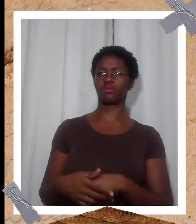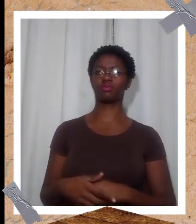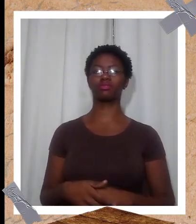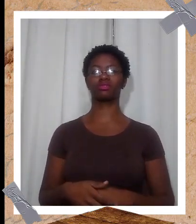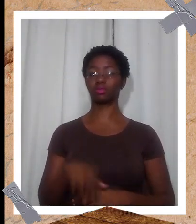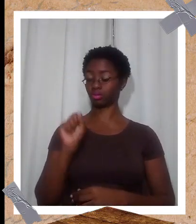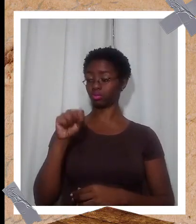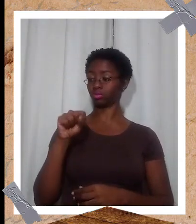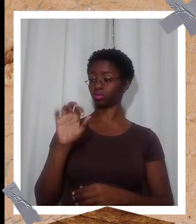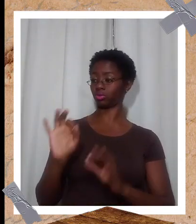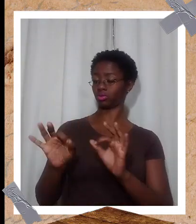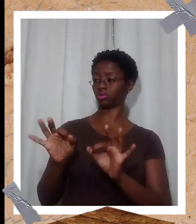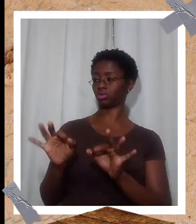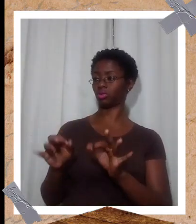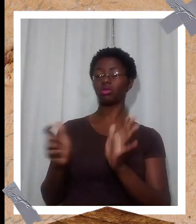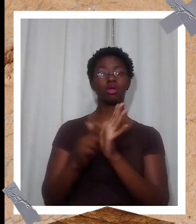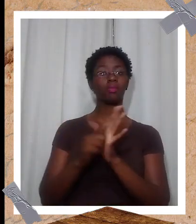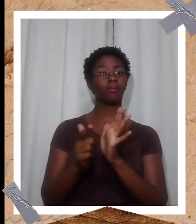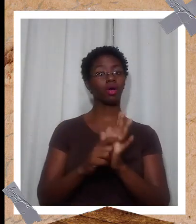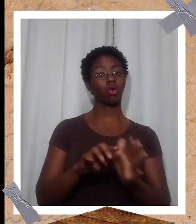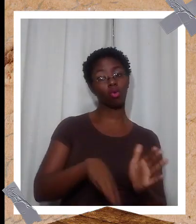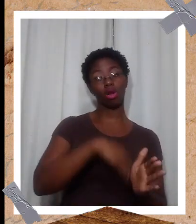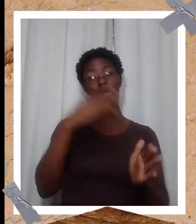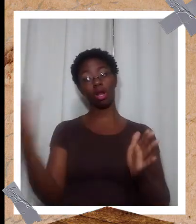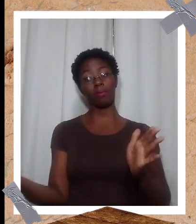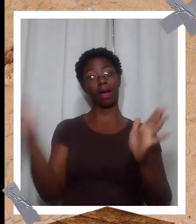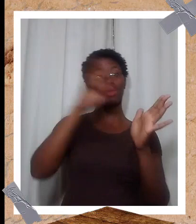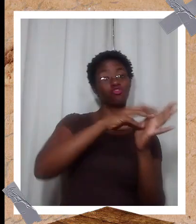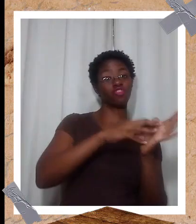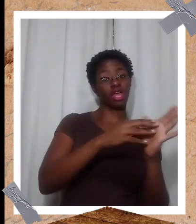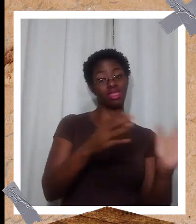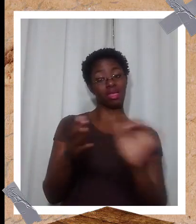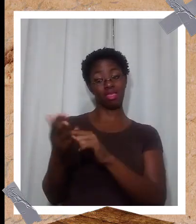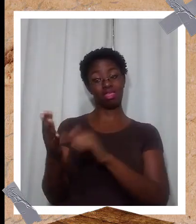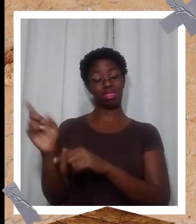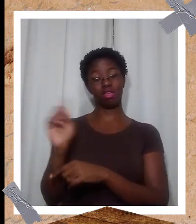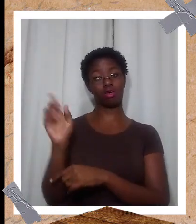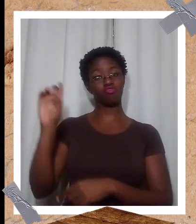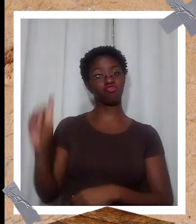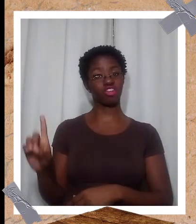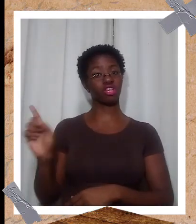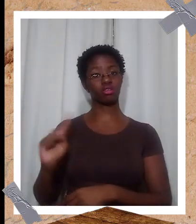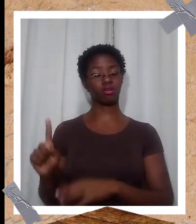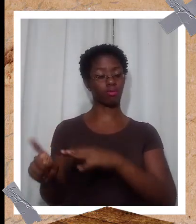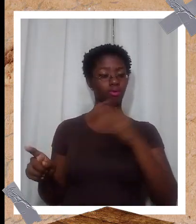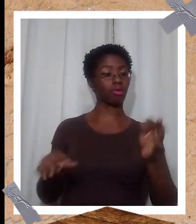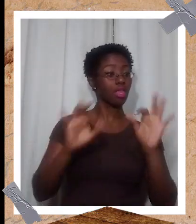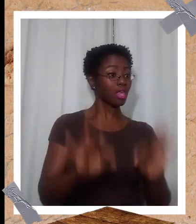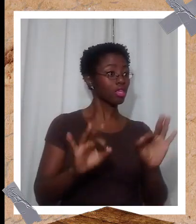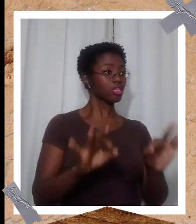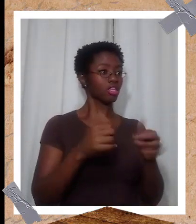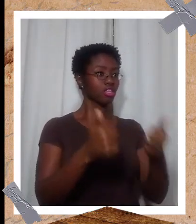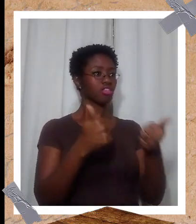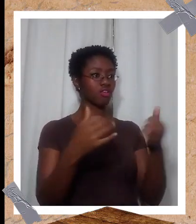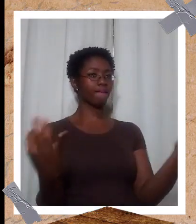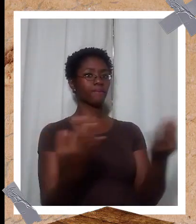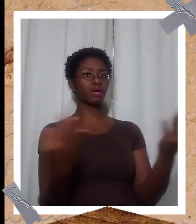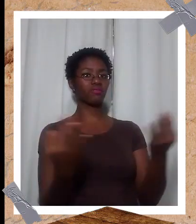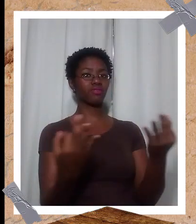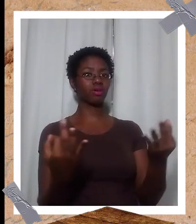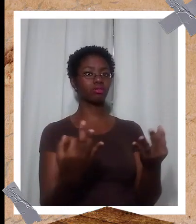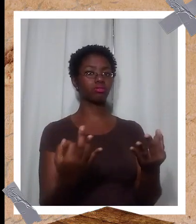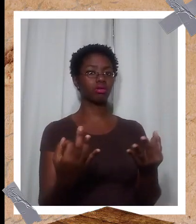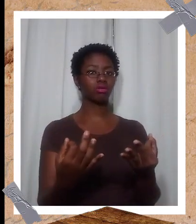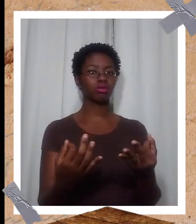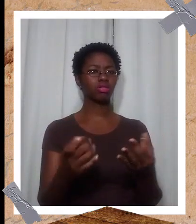Isso aí. Esse papel tá na outra mão, na tua mão esquerda. Nessa mão aqui. Isso. Essa mão? Isso, assim, exatamente. Agora dá bota pra